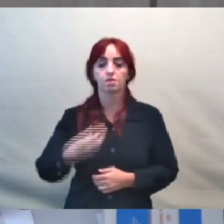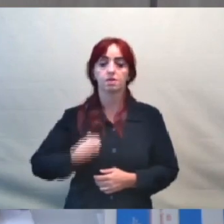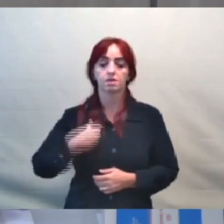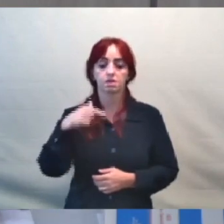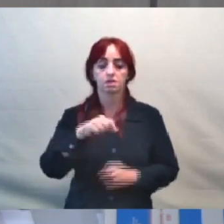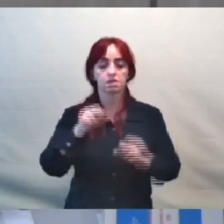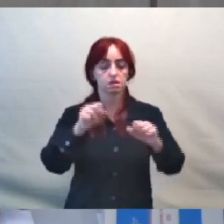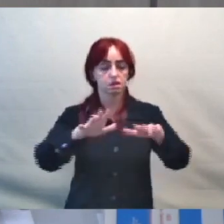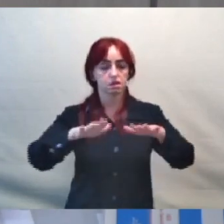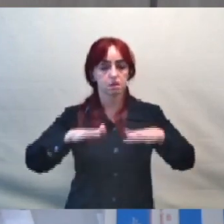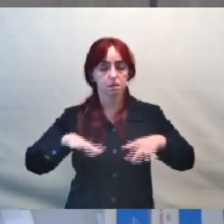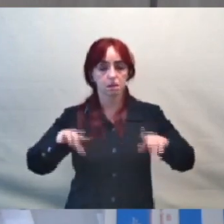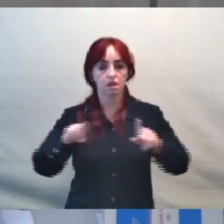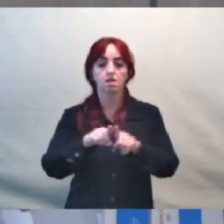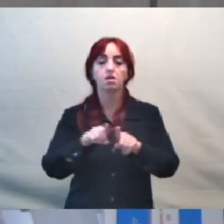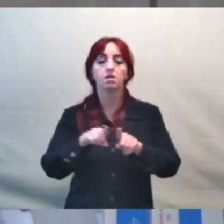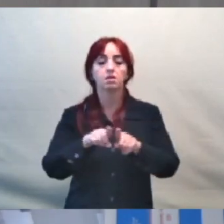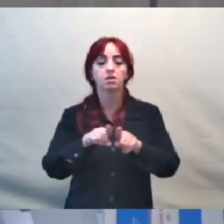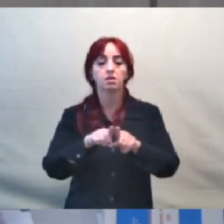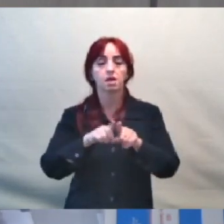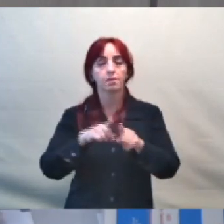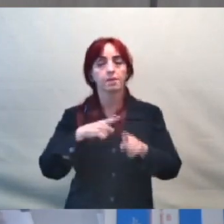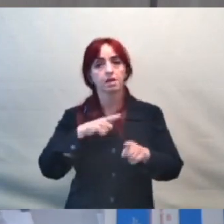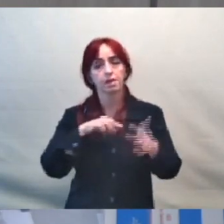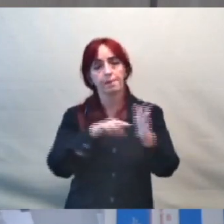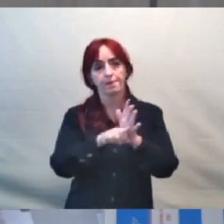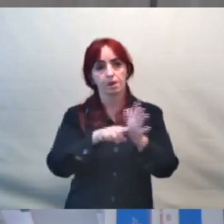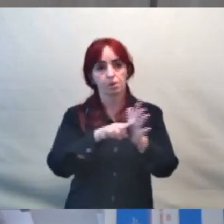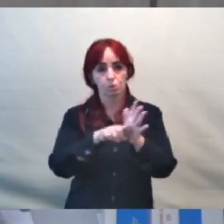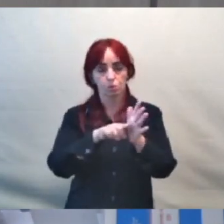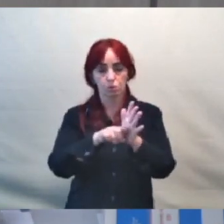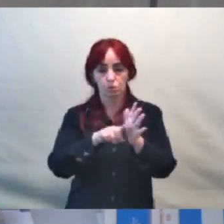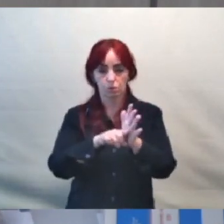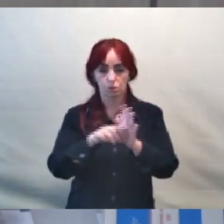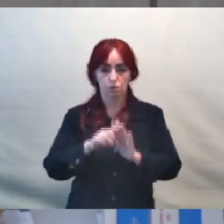vai ter algumas perguntas. Levantou a mão.